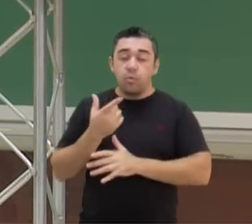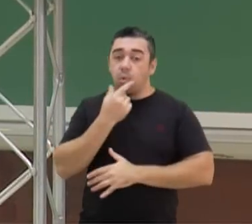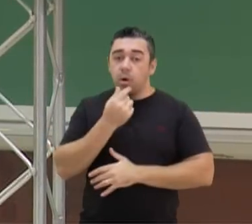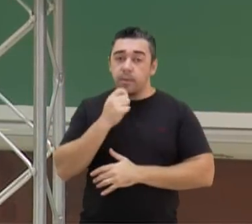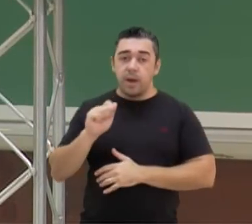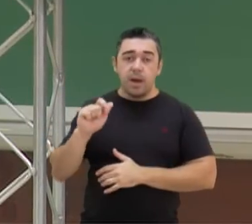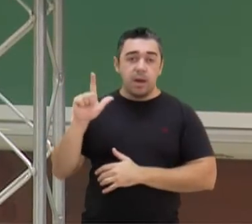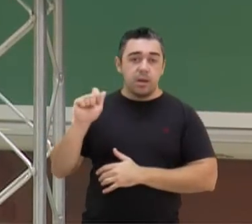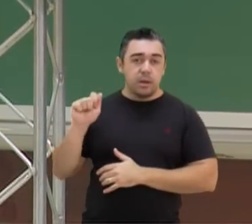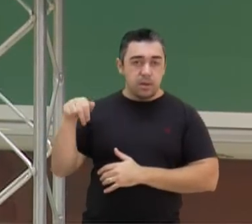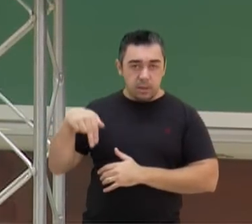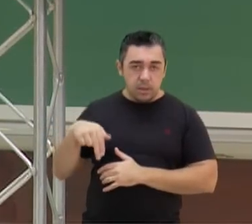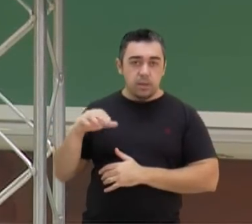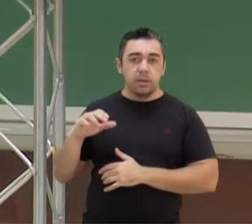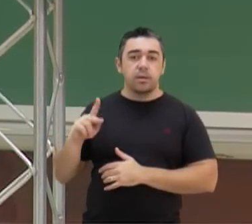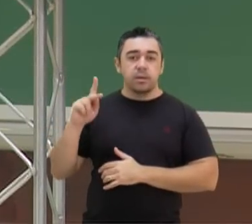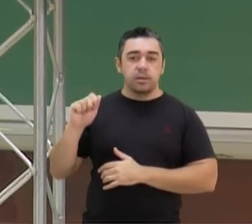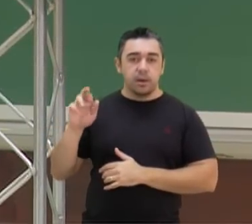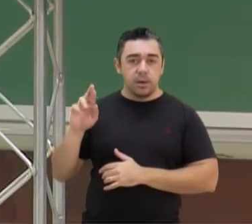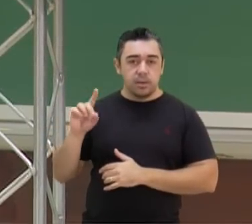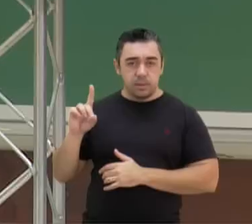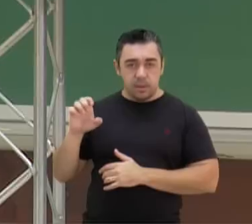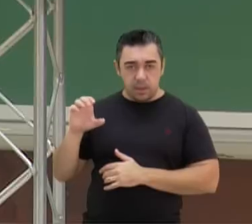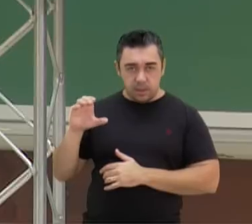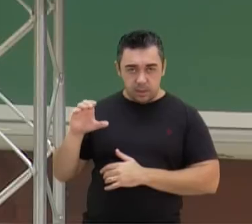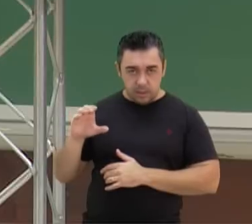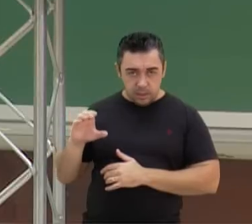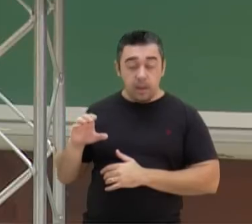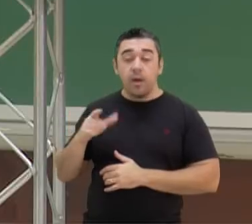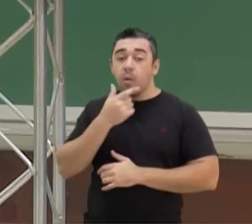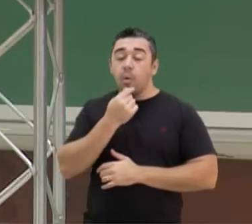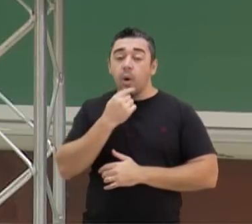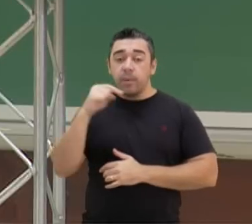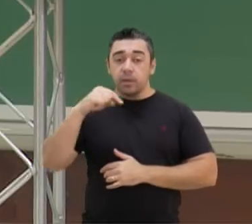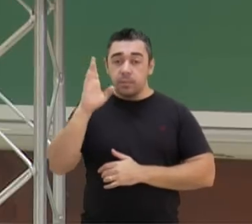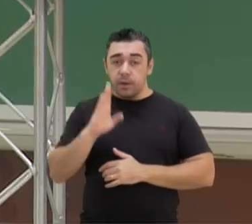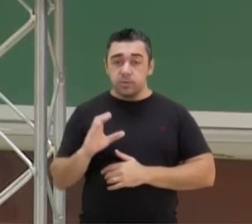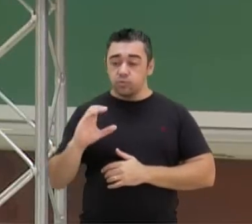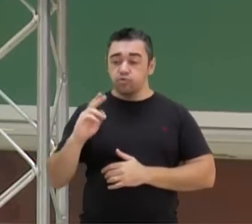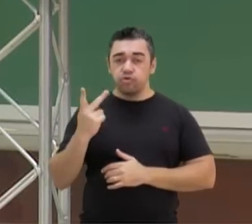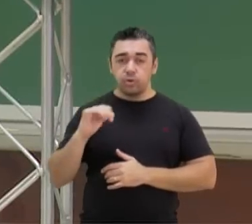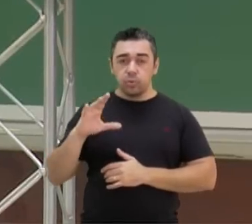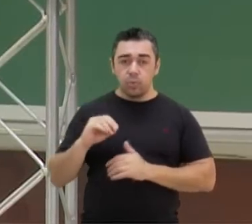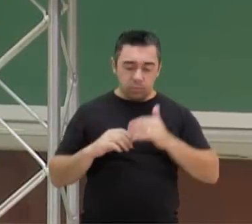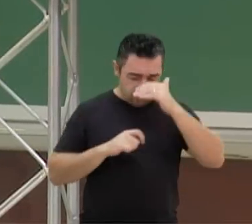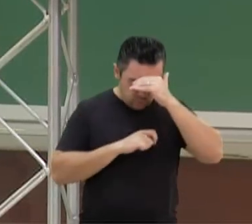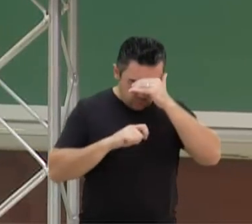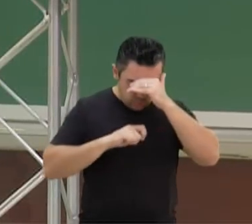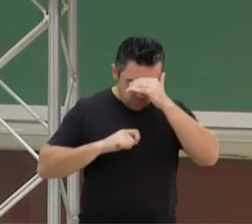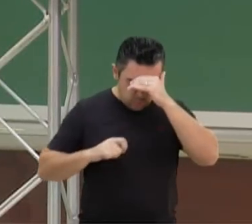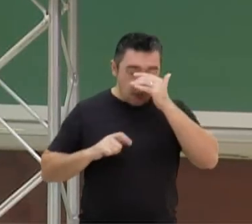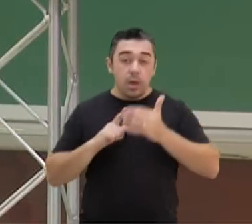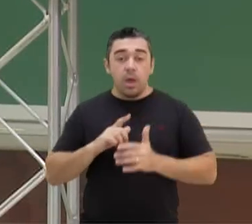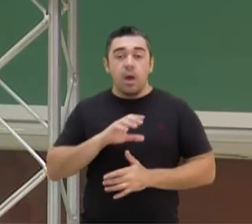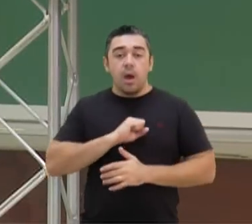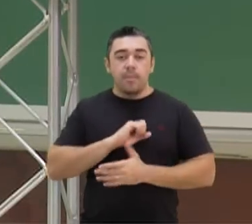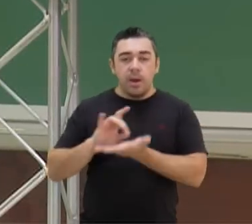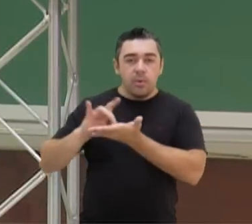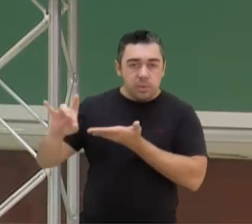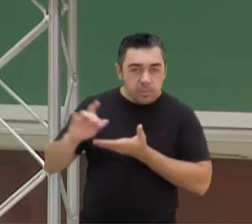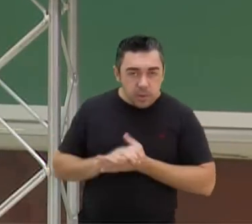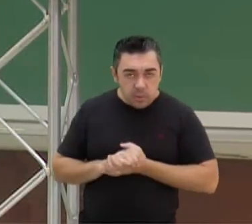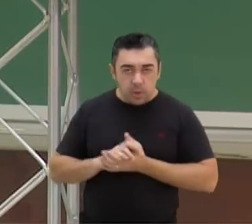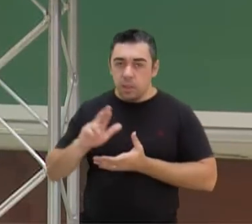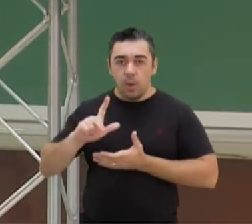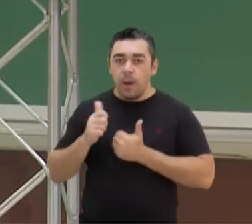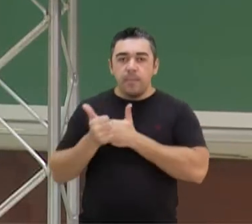grande representante no Brasil, Chico Xavier, ele vai dizer: Jesus nos ensinou a amar até os inimigos. Não é matar os inimigos, perseguir